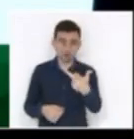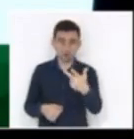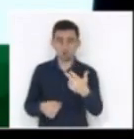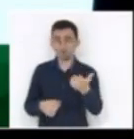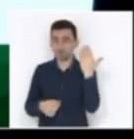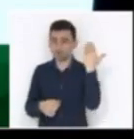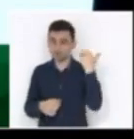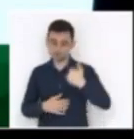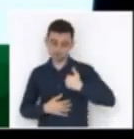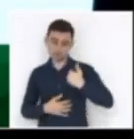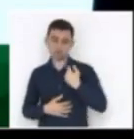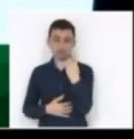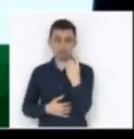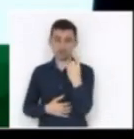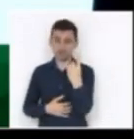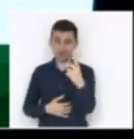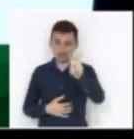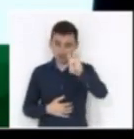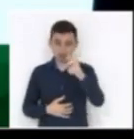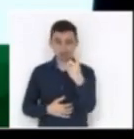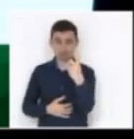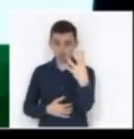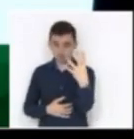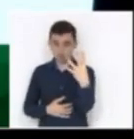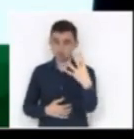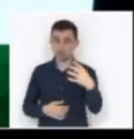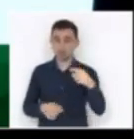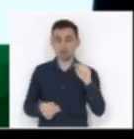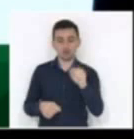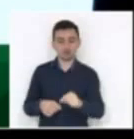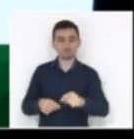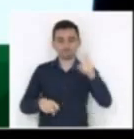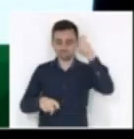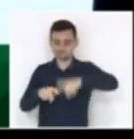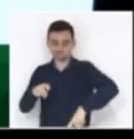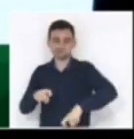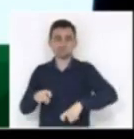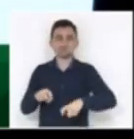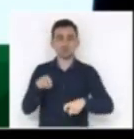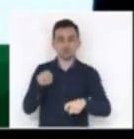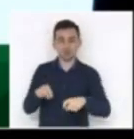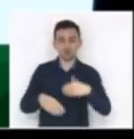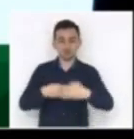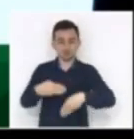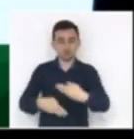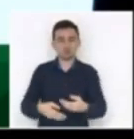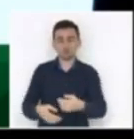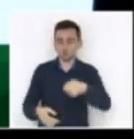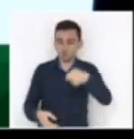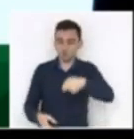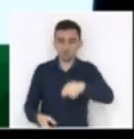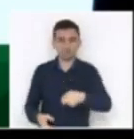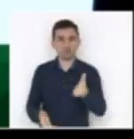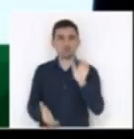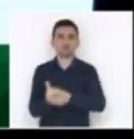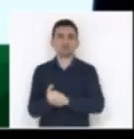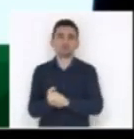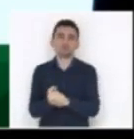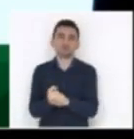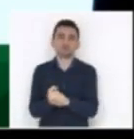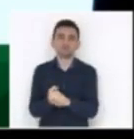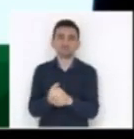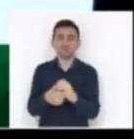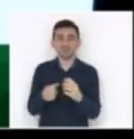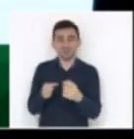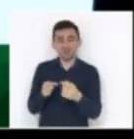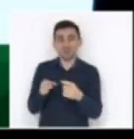anos, Ade engravidou e casou obrigada. A união deixou cicatrizes que